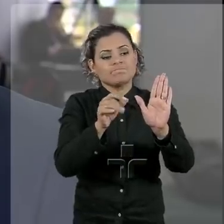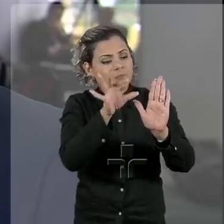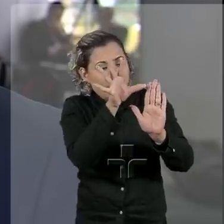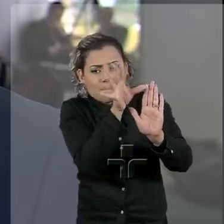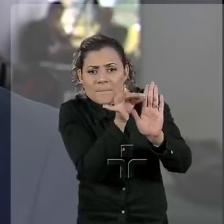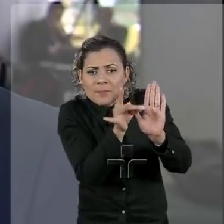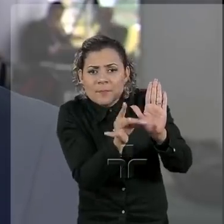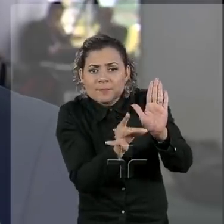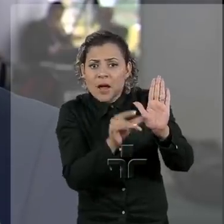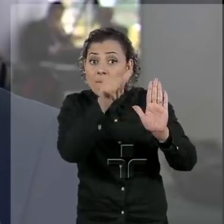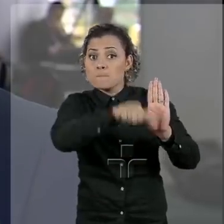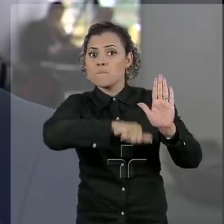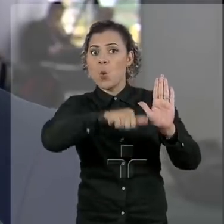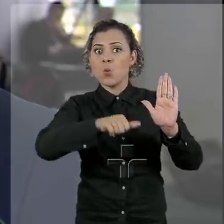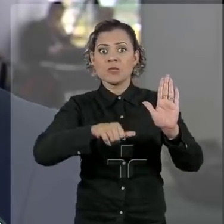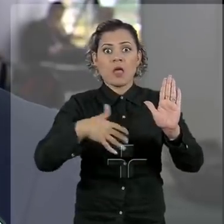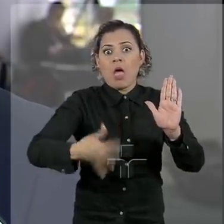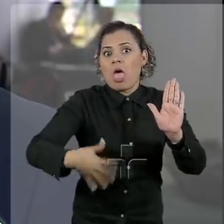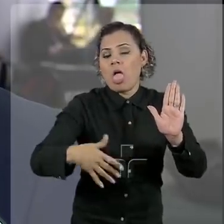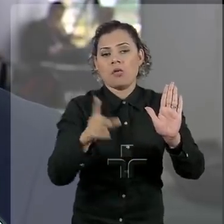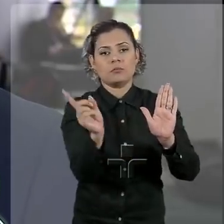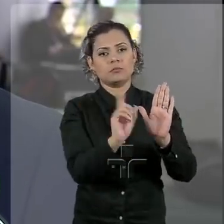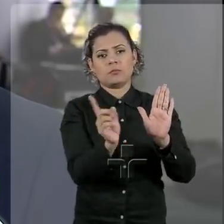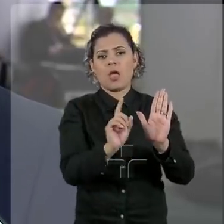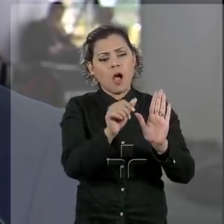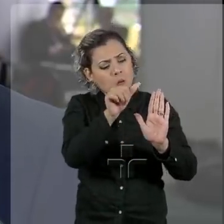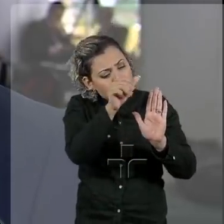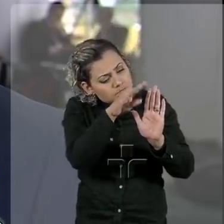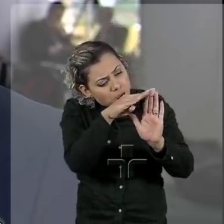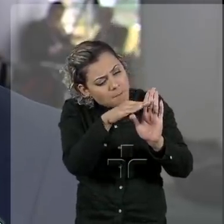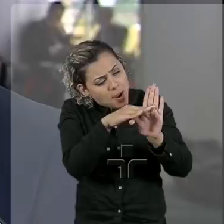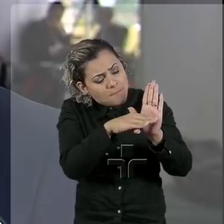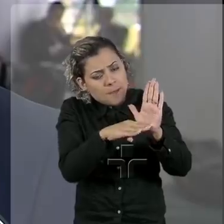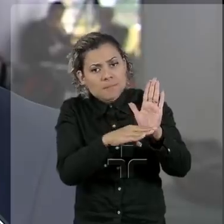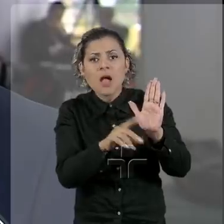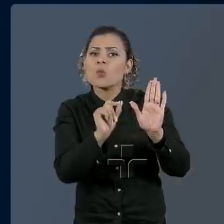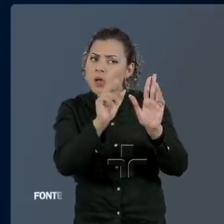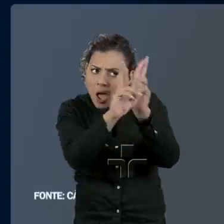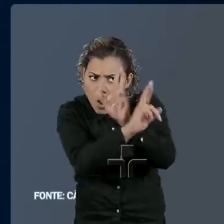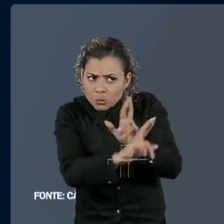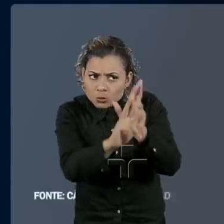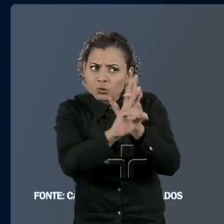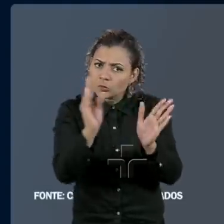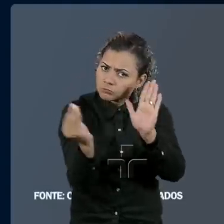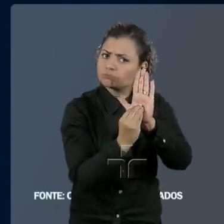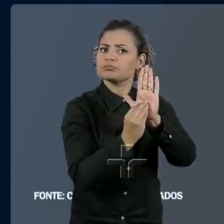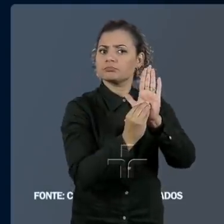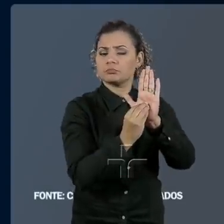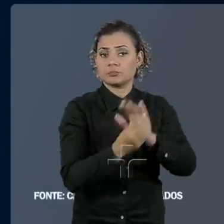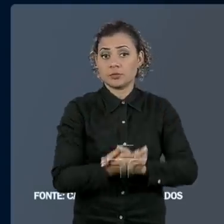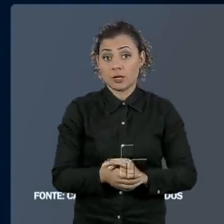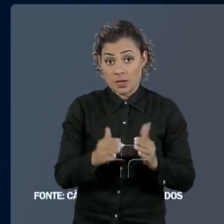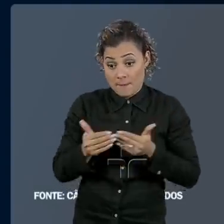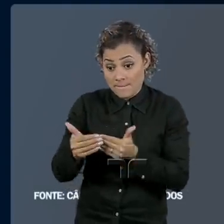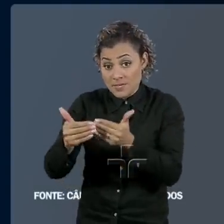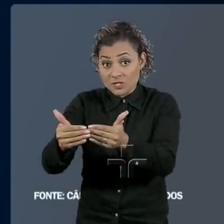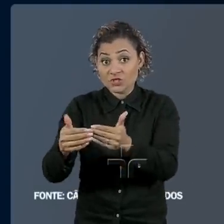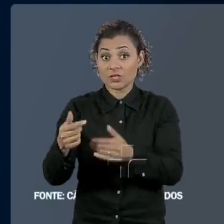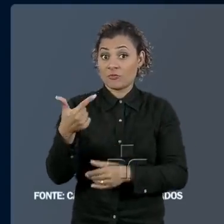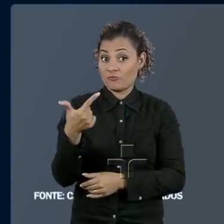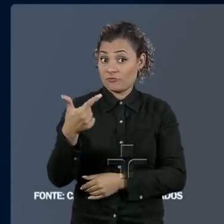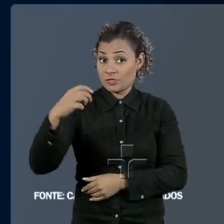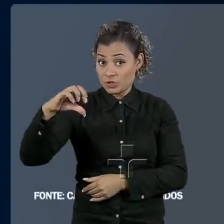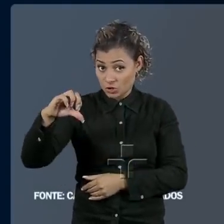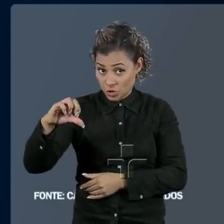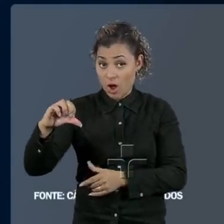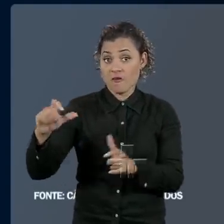seja, que não houvesse esse cerceamento às funções dos auditores fiscais. Os ministérios foram reduzidos de 29 para